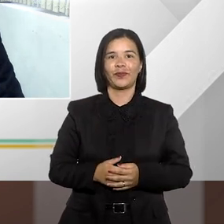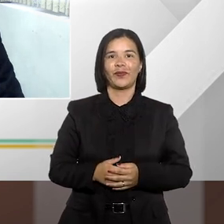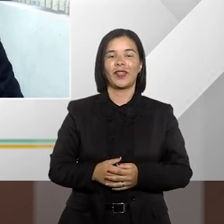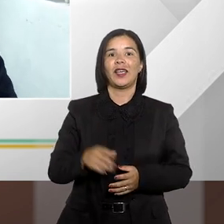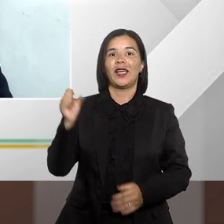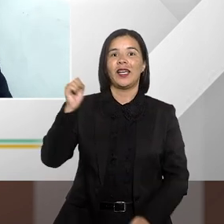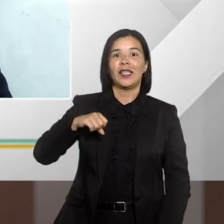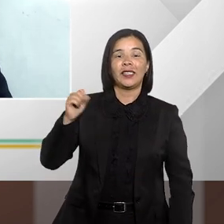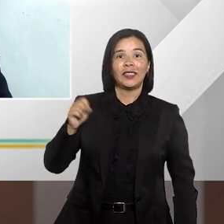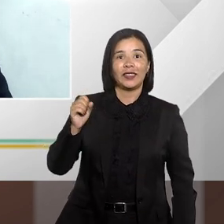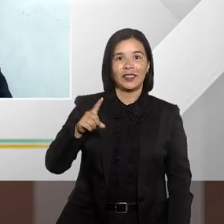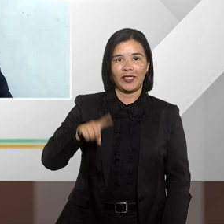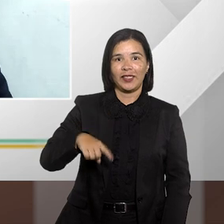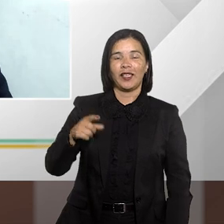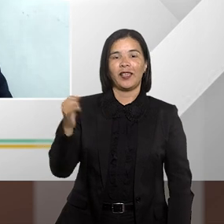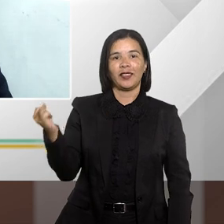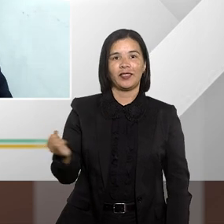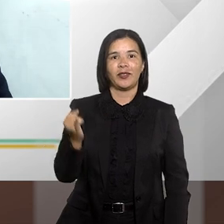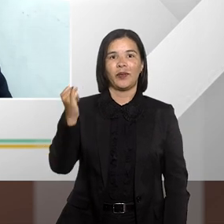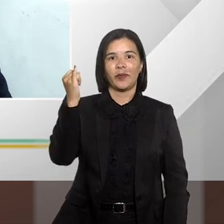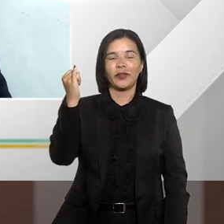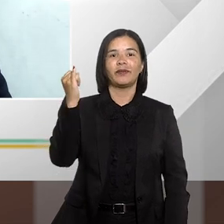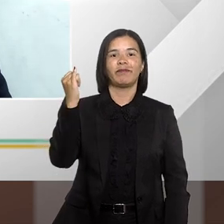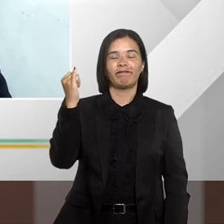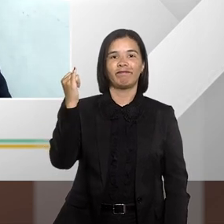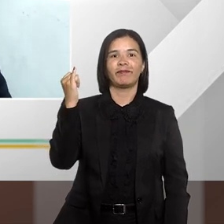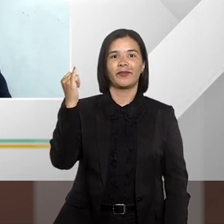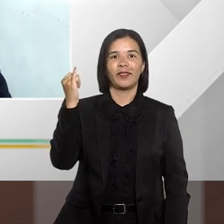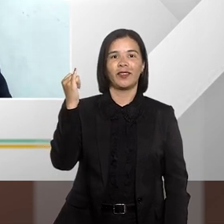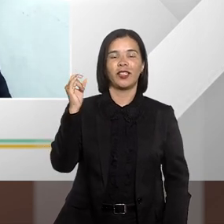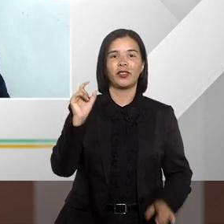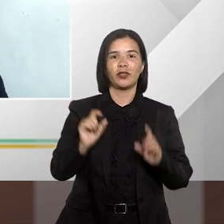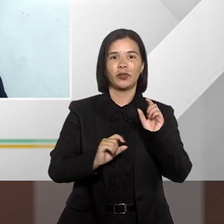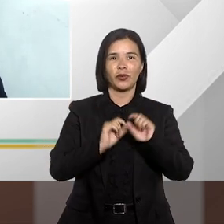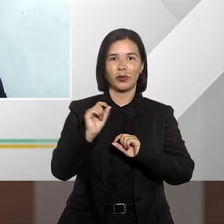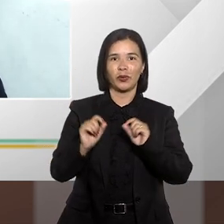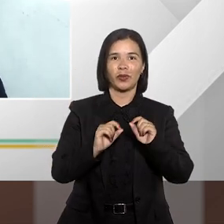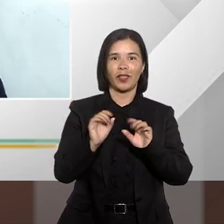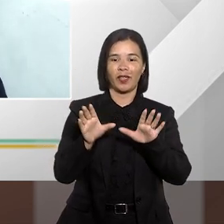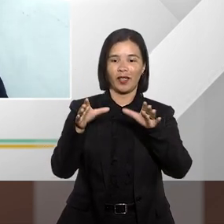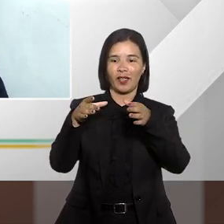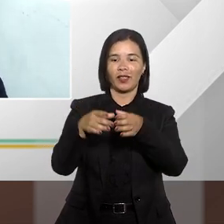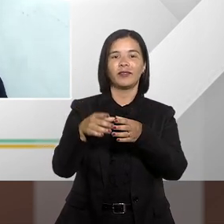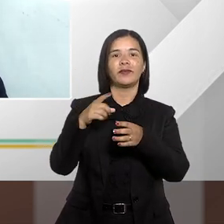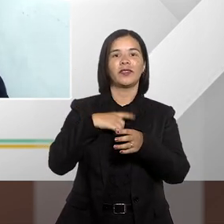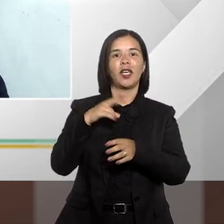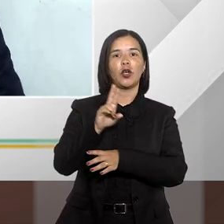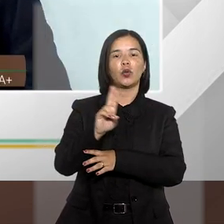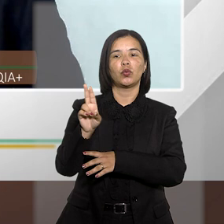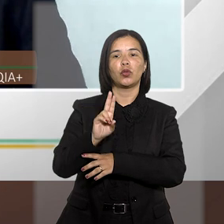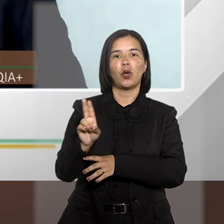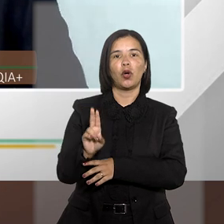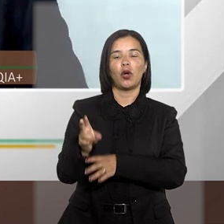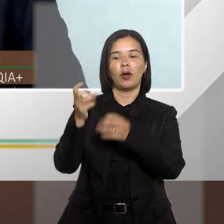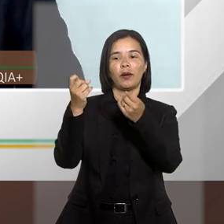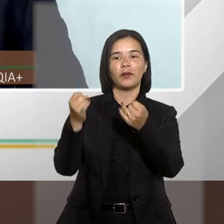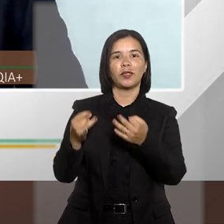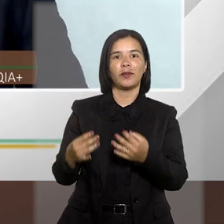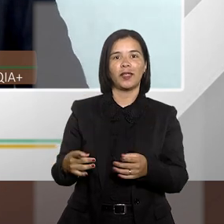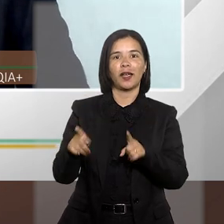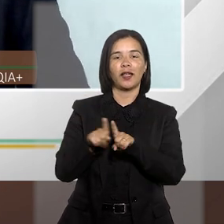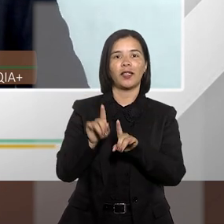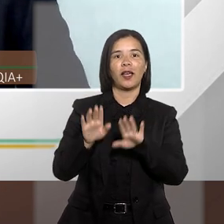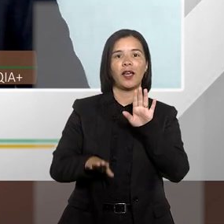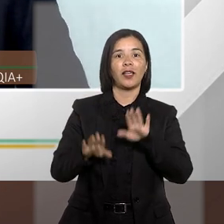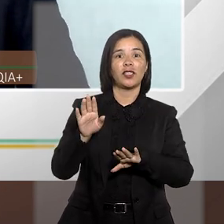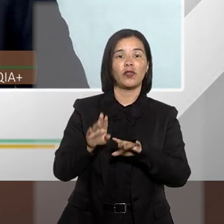Sim, é muito importante que as coisas tenham nome, que as coisas sejam ditas, né? Às